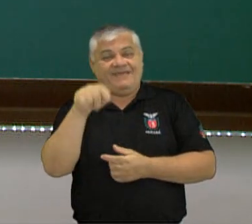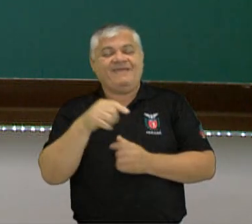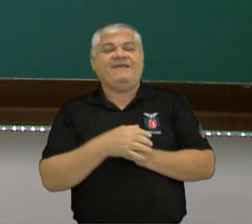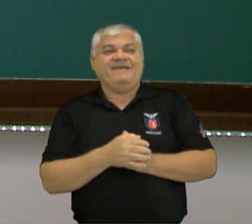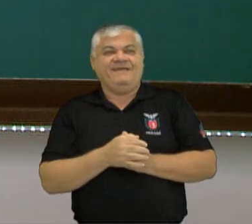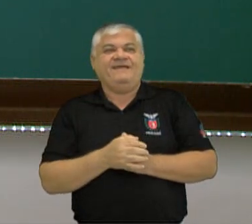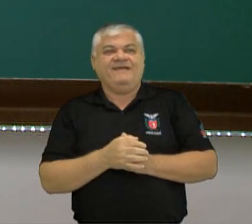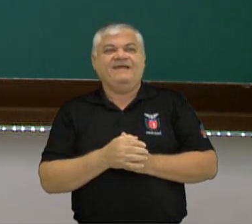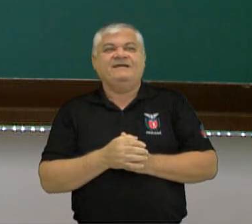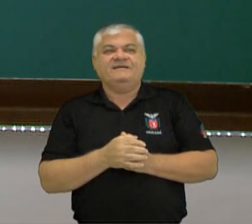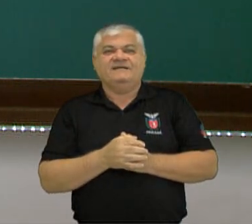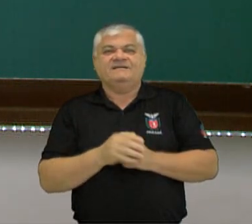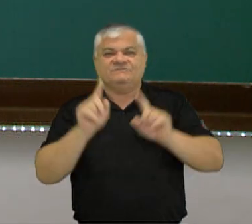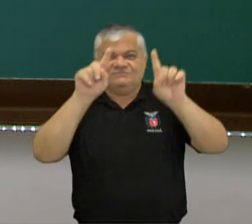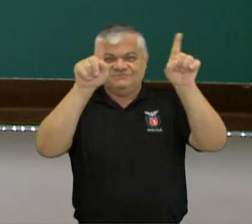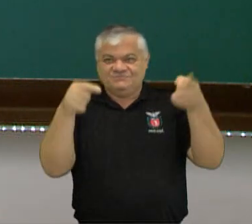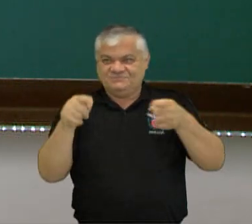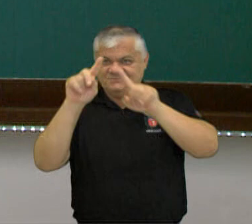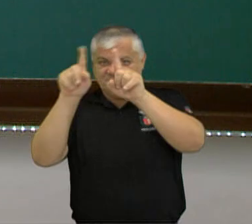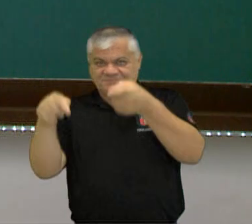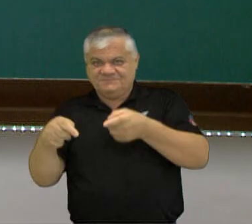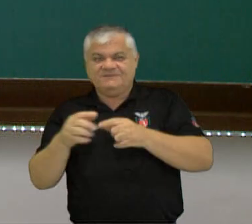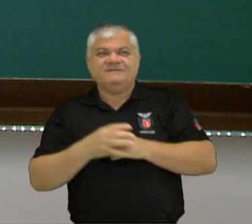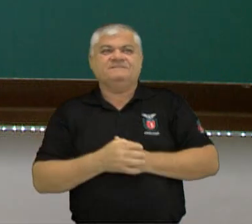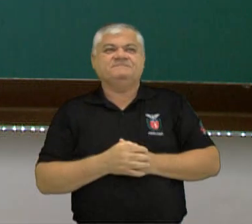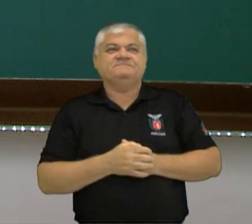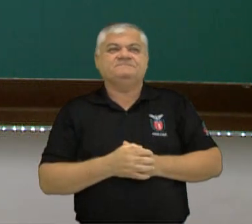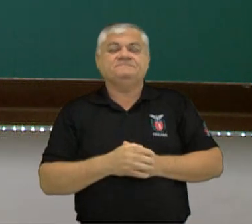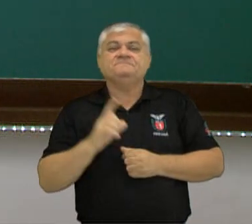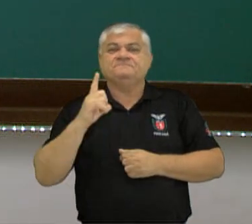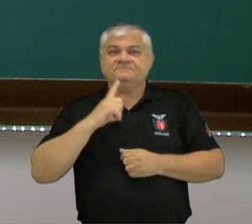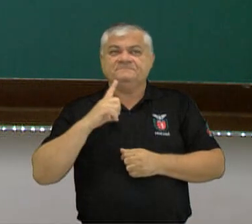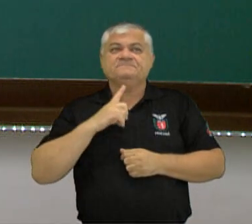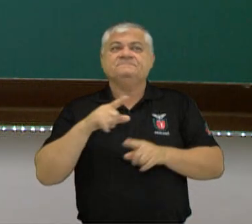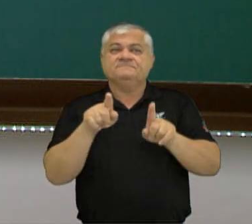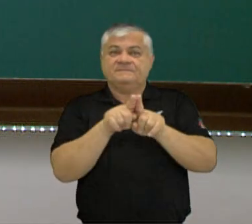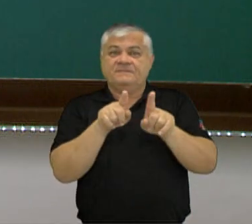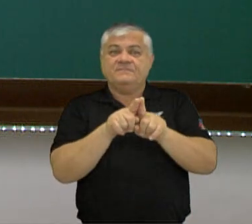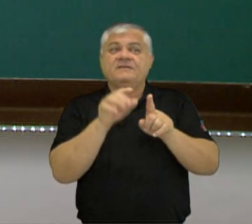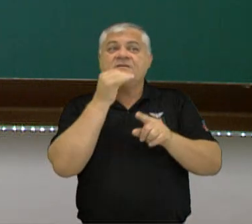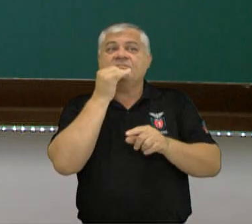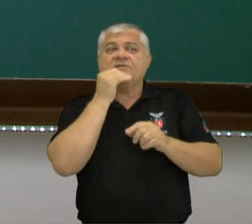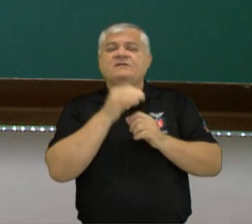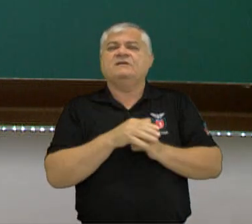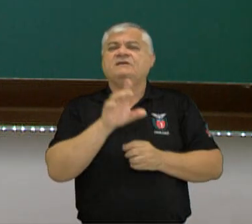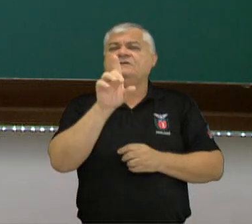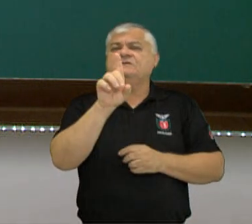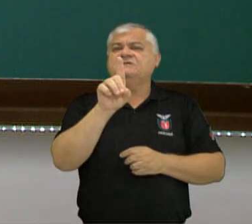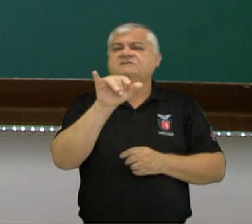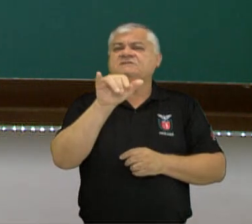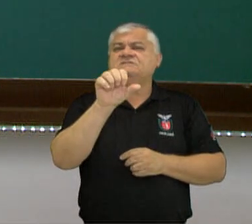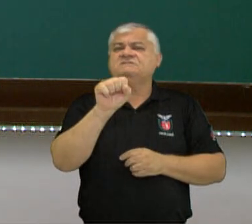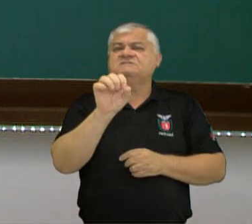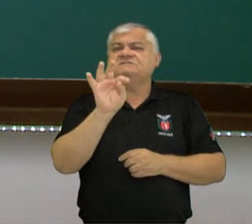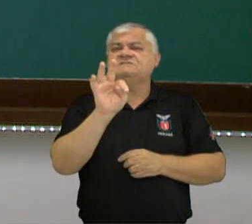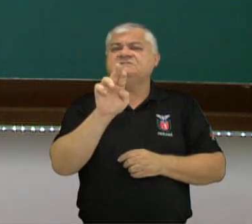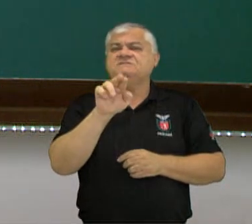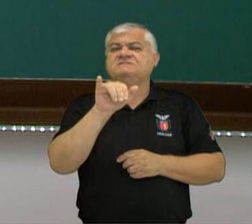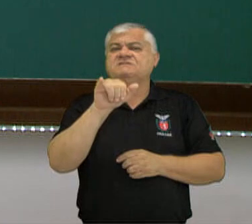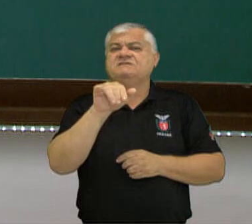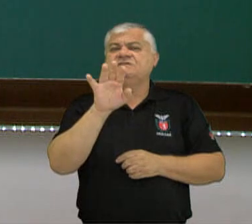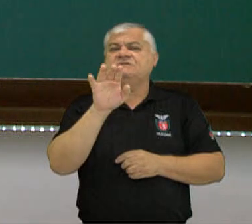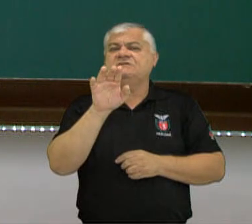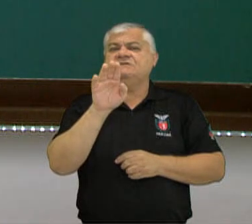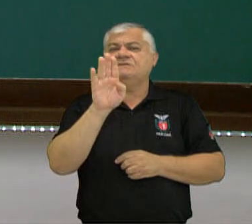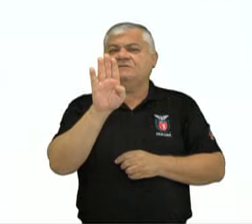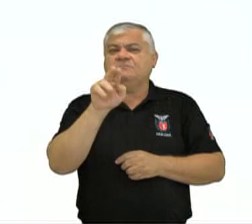então, a propriedade associativa. Aqui nós temos a propriedade distributiva. Nós vamos distribuir